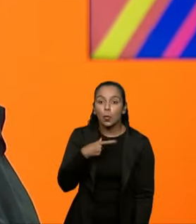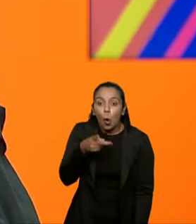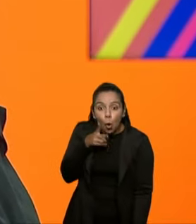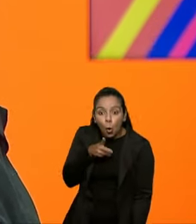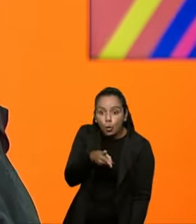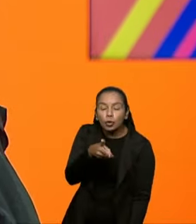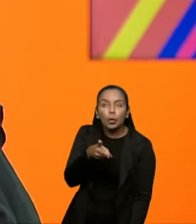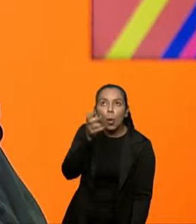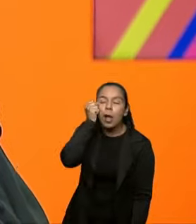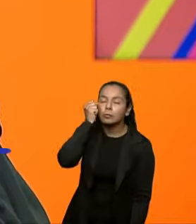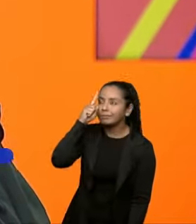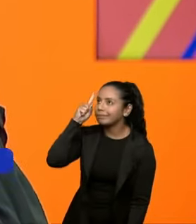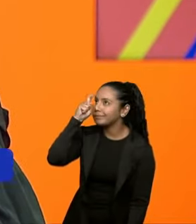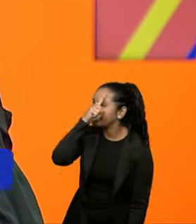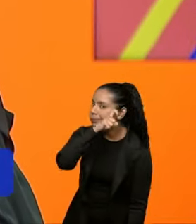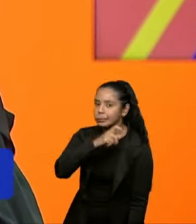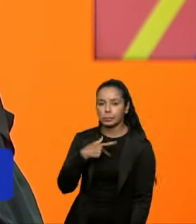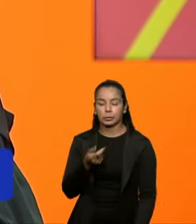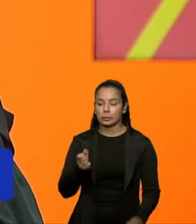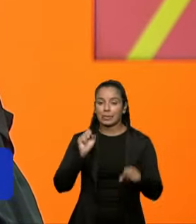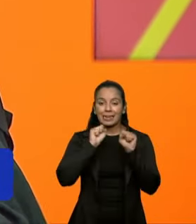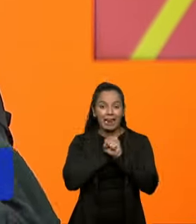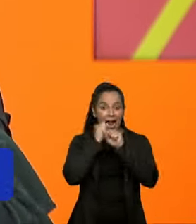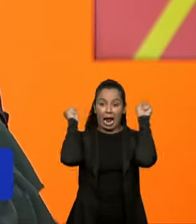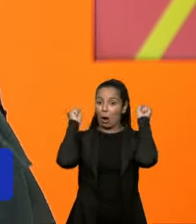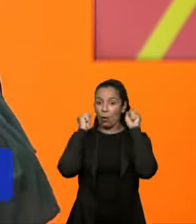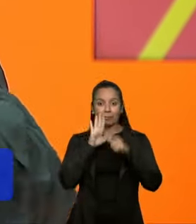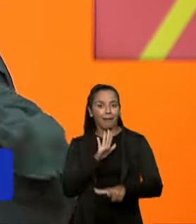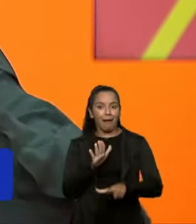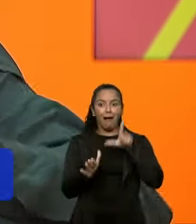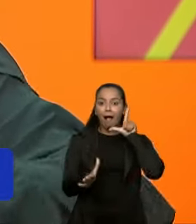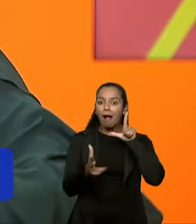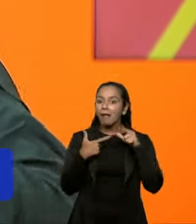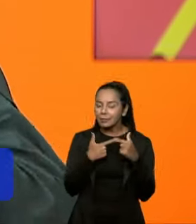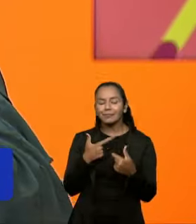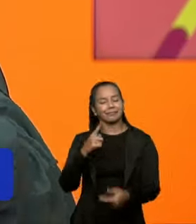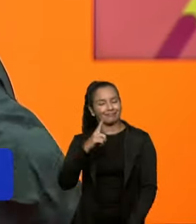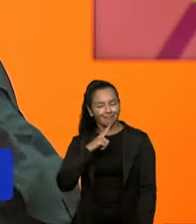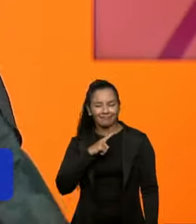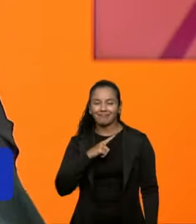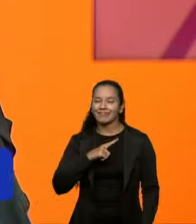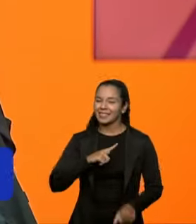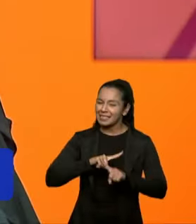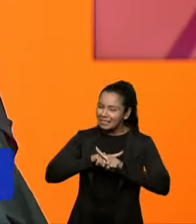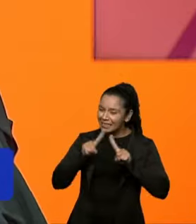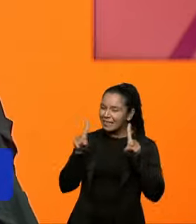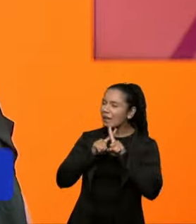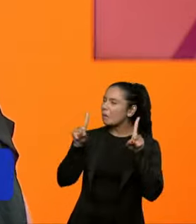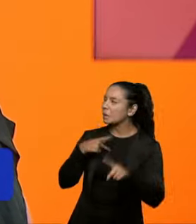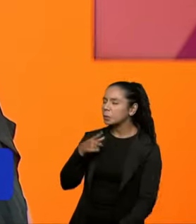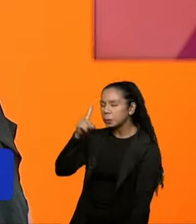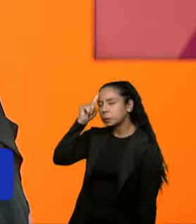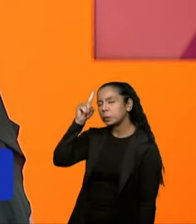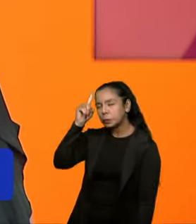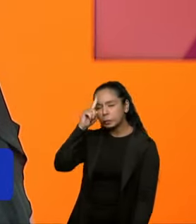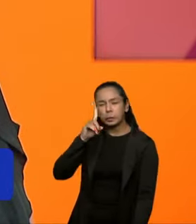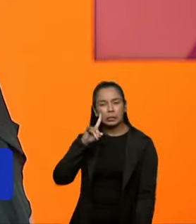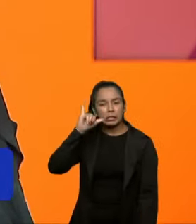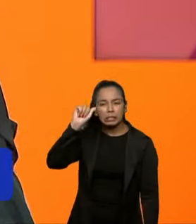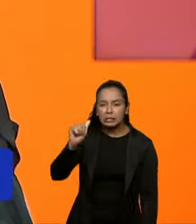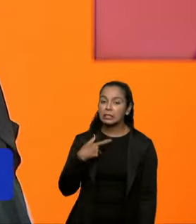o sono ou despertar precocemente, gerando uma queixa diurna. Isso Sim.